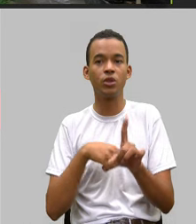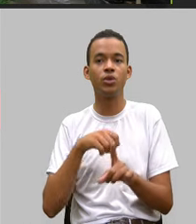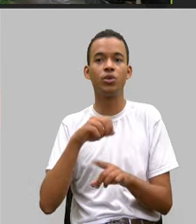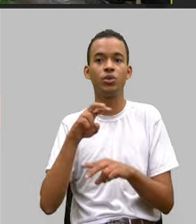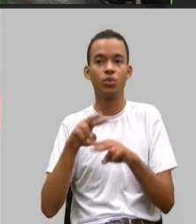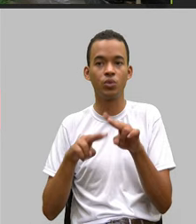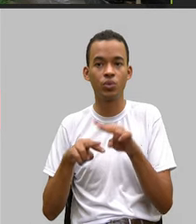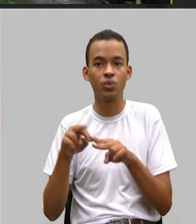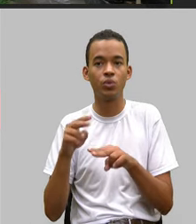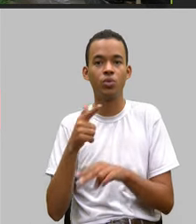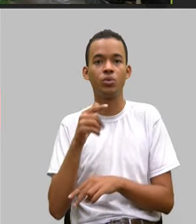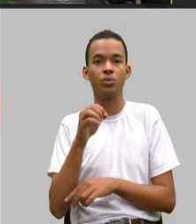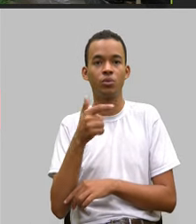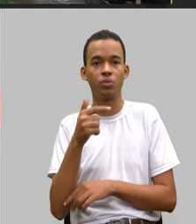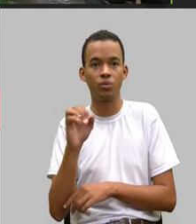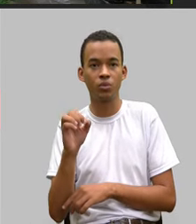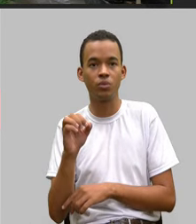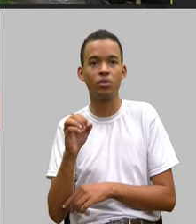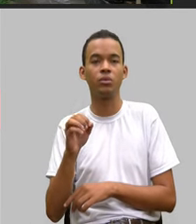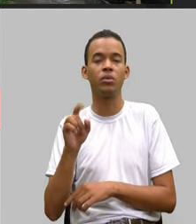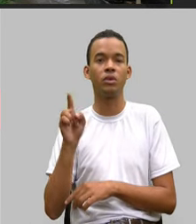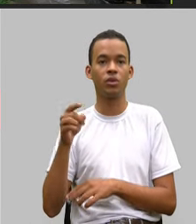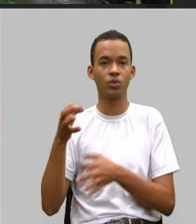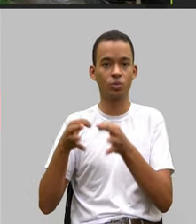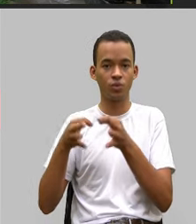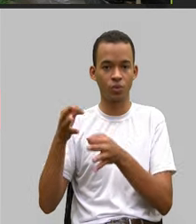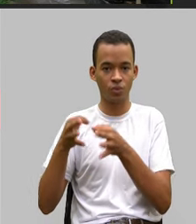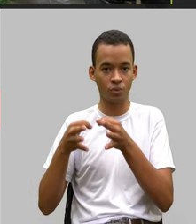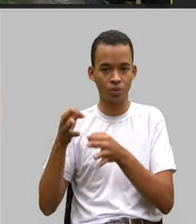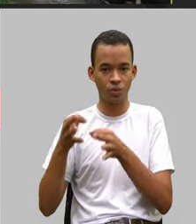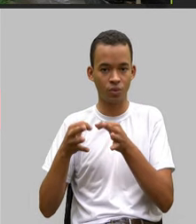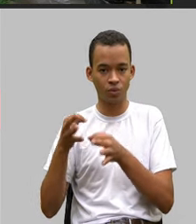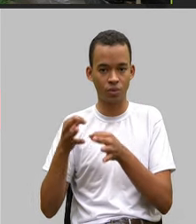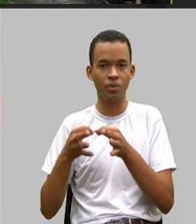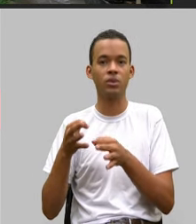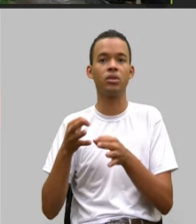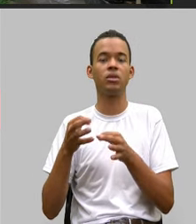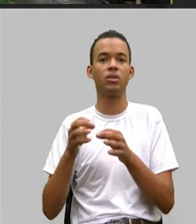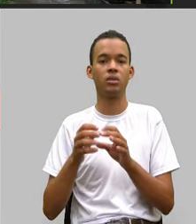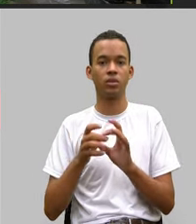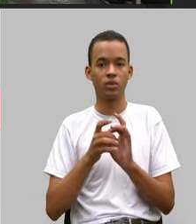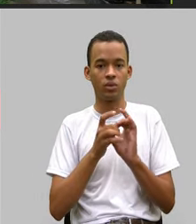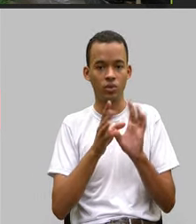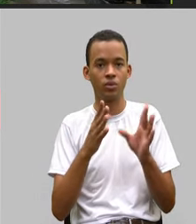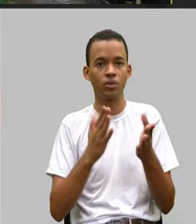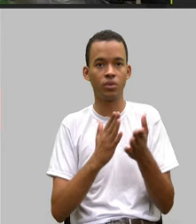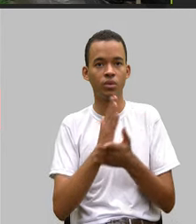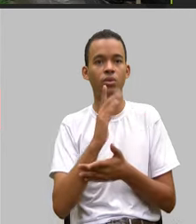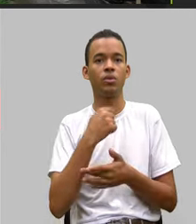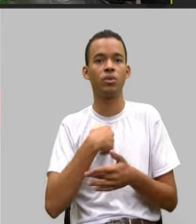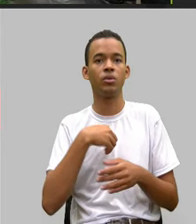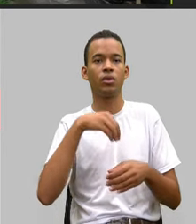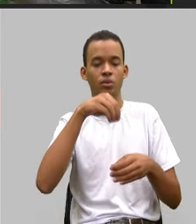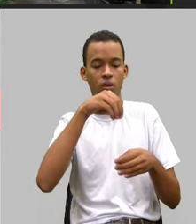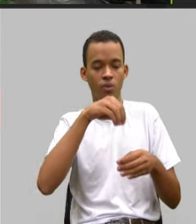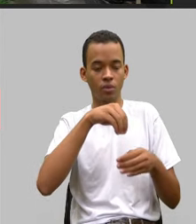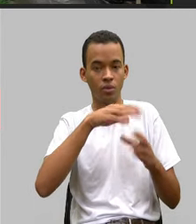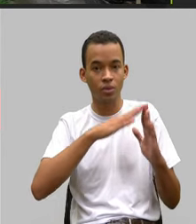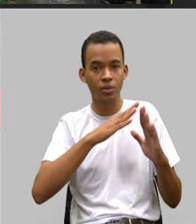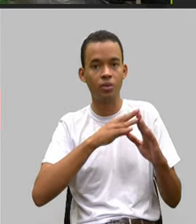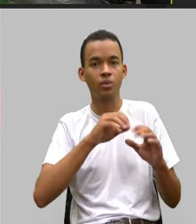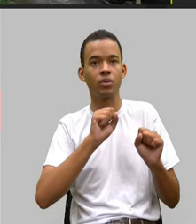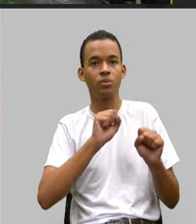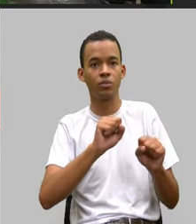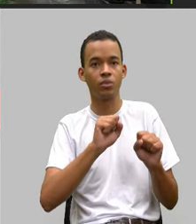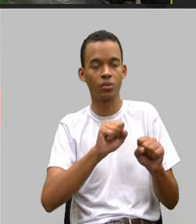Gerais me concedeu um salvo conduto para produzir o remédio do meu filho e hoje eu tenho muito orgulho de dizer que o remédio do meu filho é feito